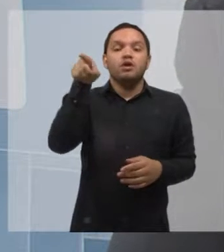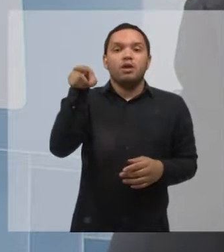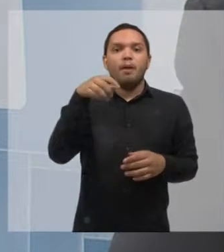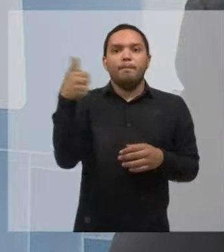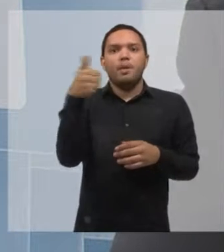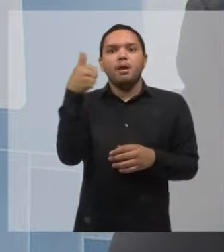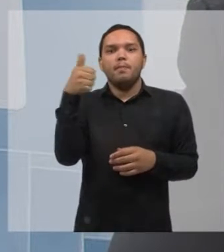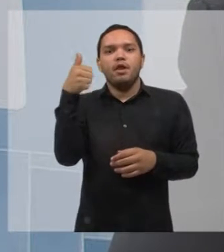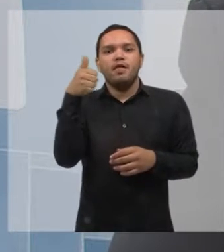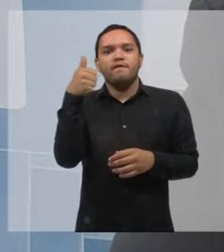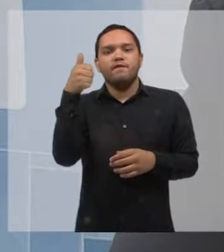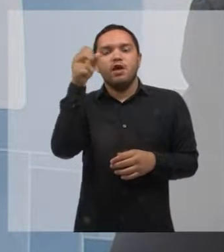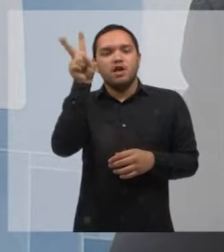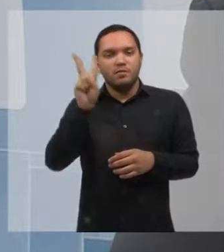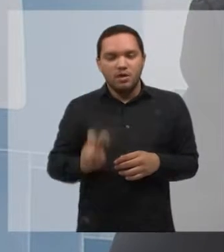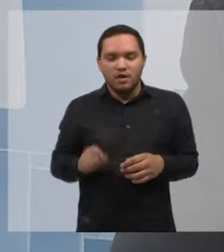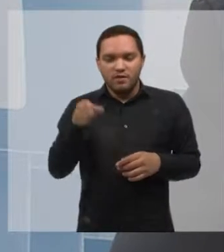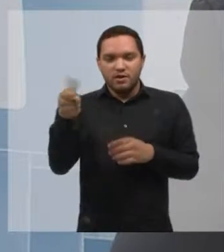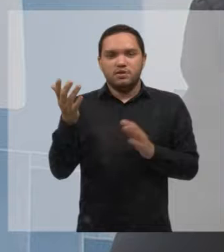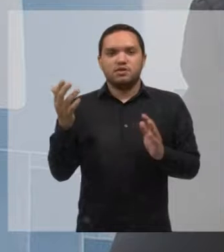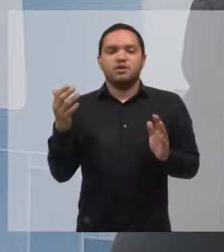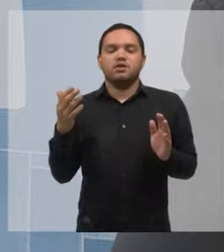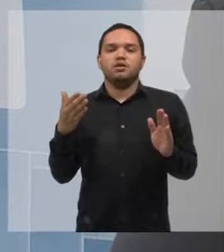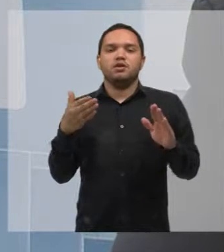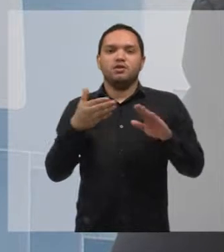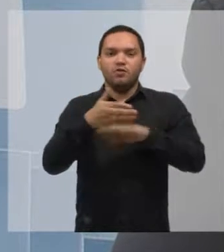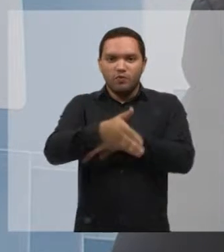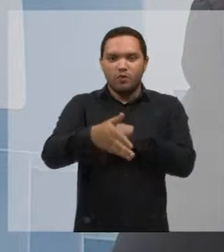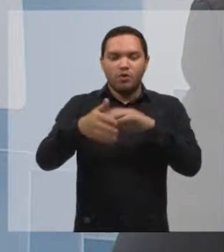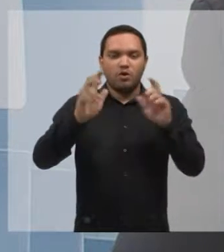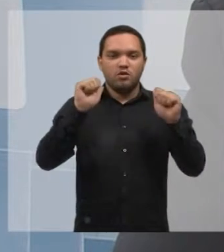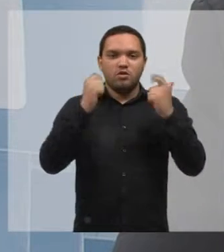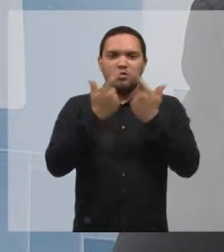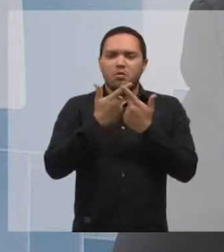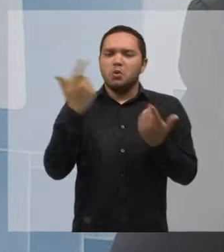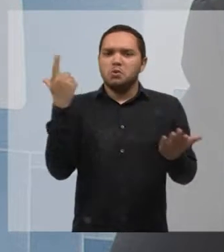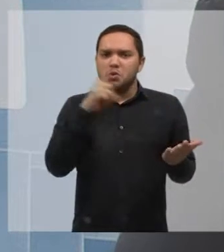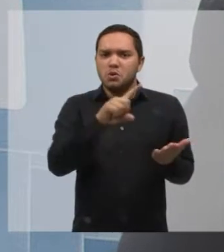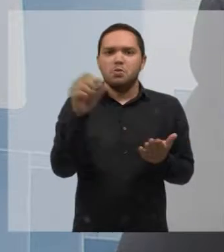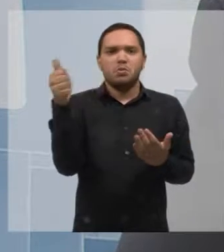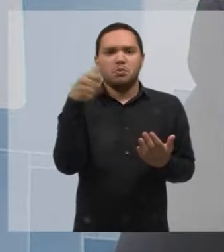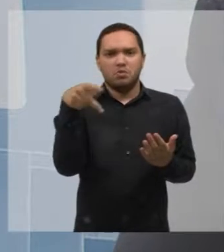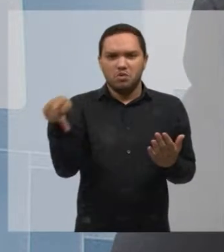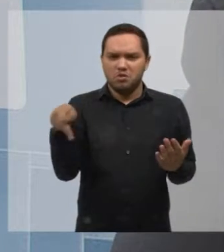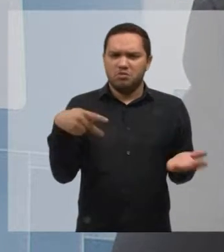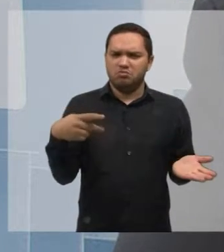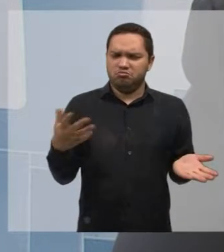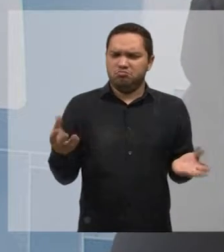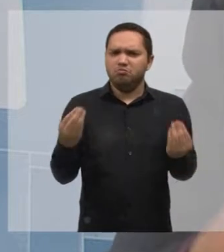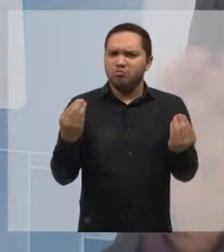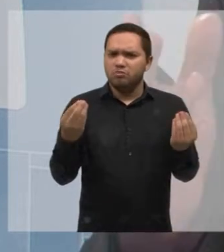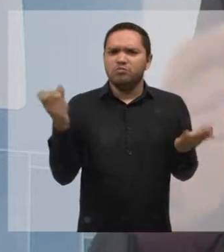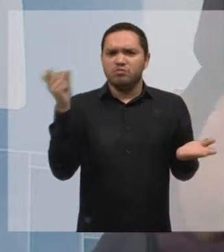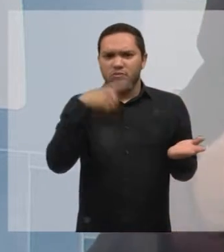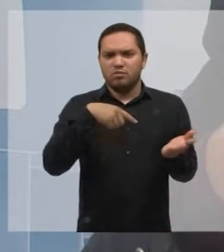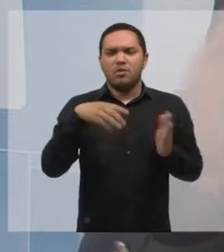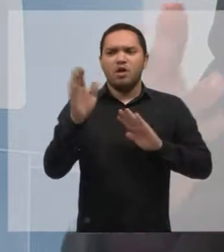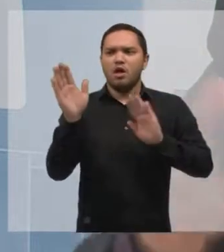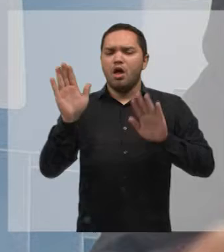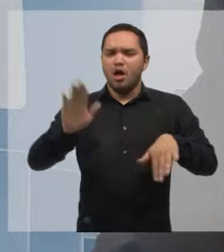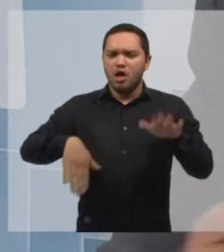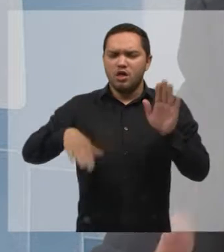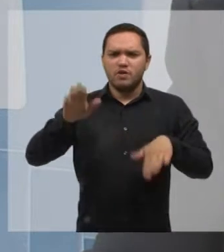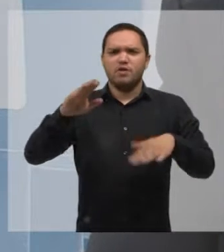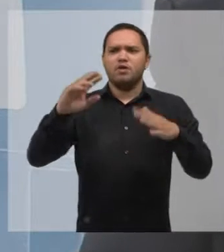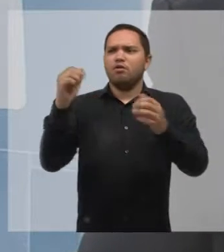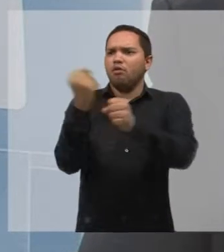Assembleia e já emplaca a sua chegada como primeiro vice-presidente. E não é fácil, né, Luiz? Tem gente que está lá há